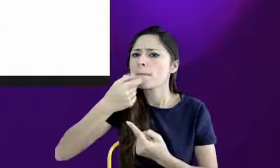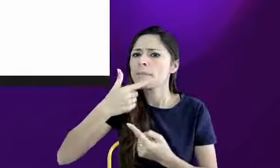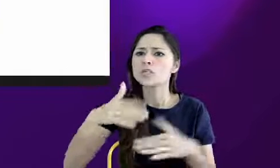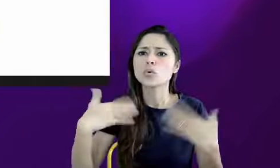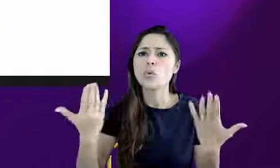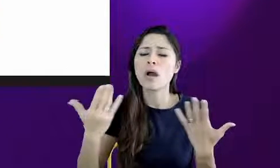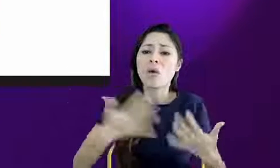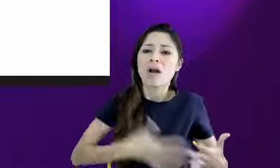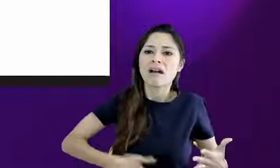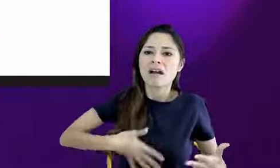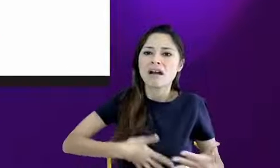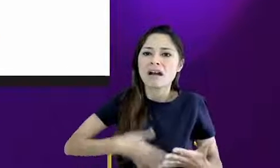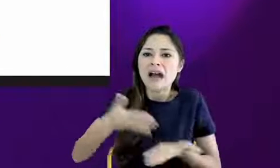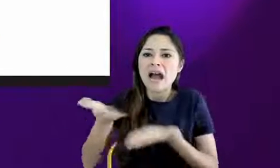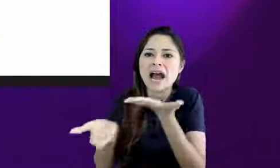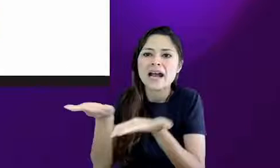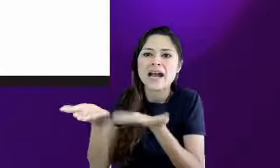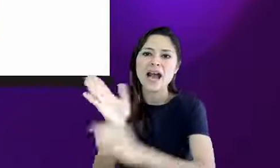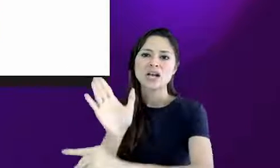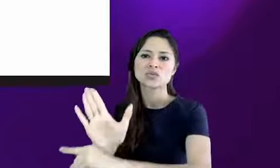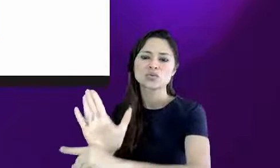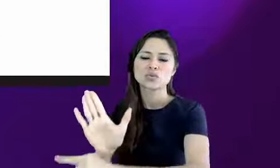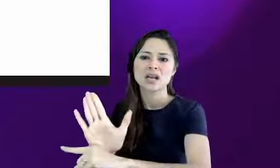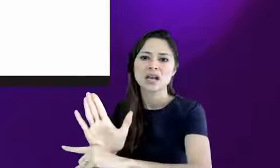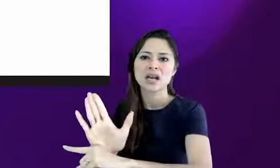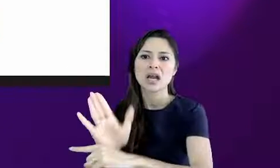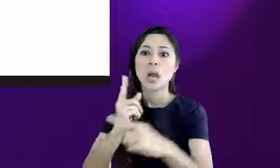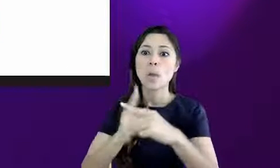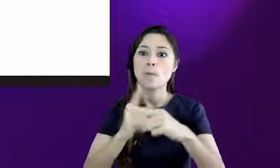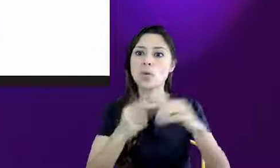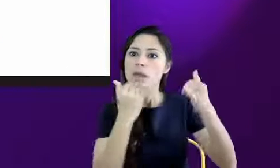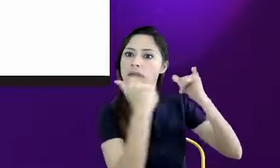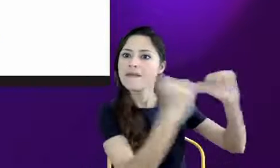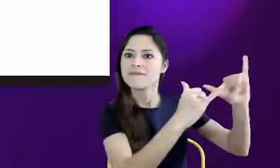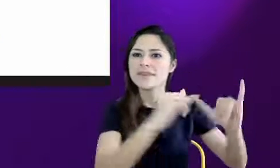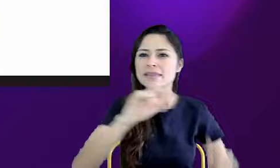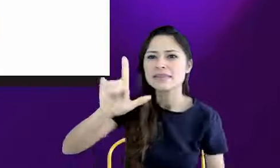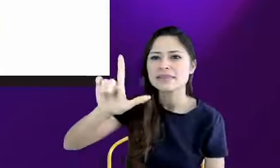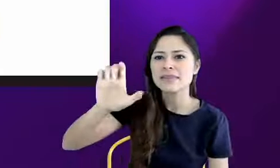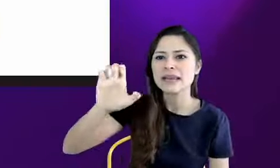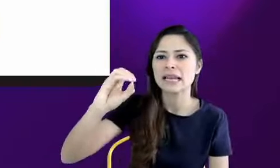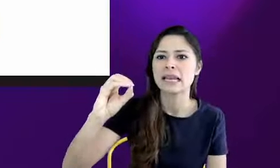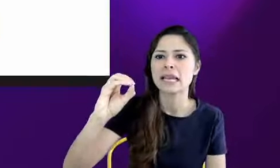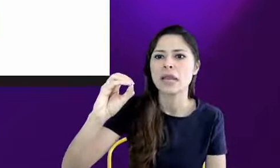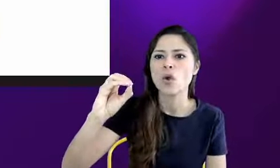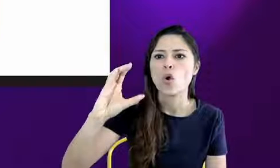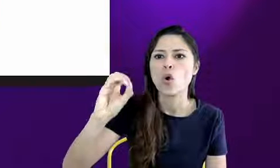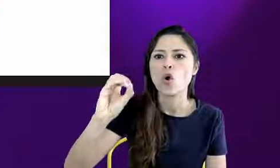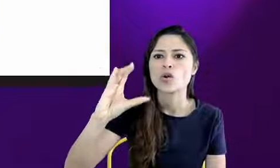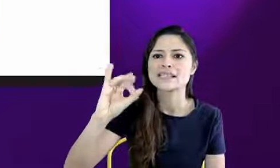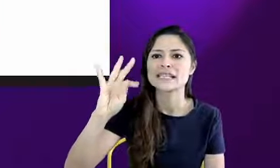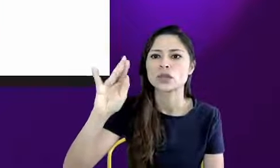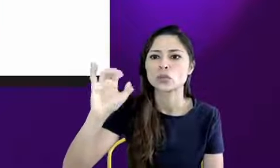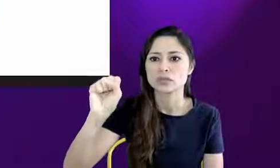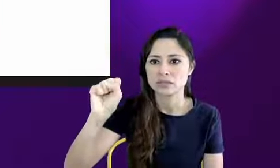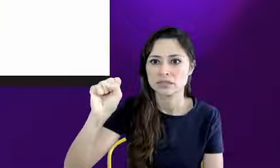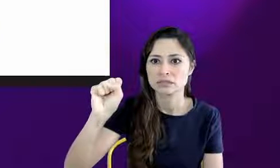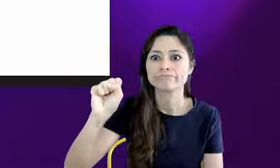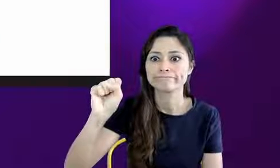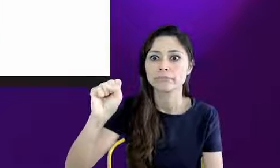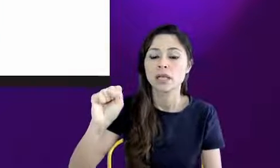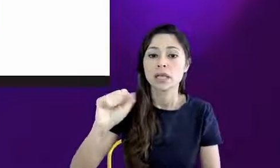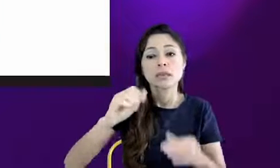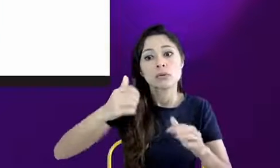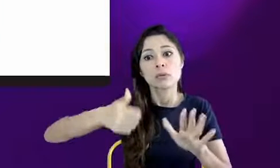estamos inibindo a reentrada desses linfócitos ativados na mucosa do trato digestivo, e com isso nós temos a vantagem da ação